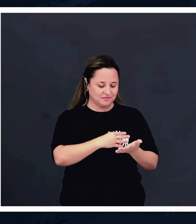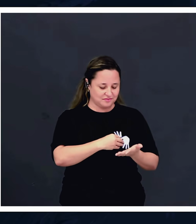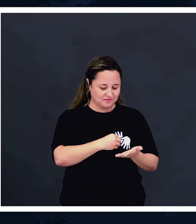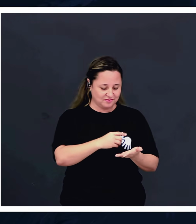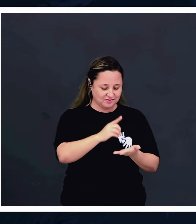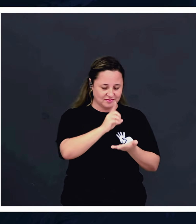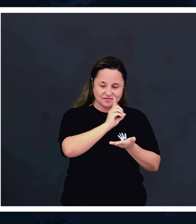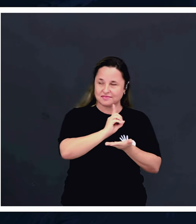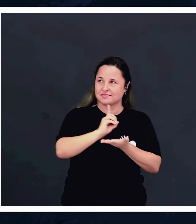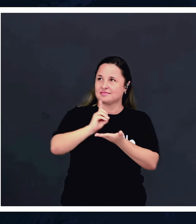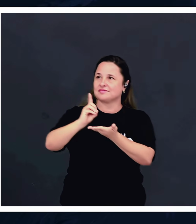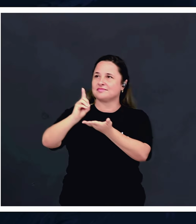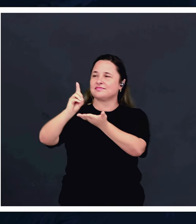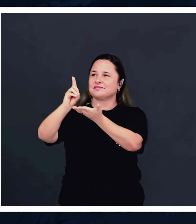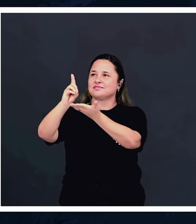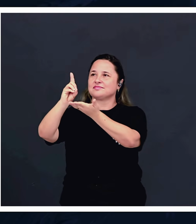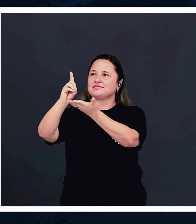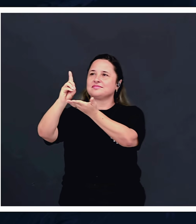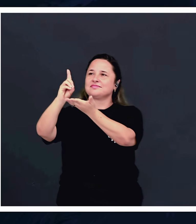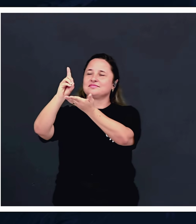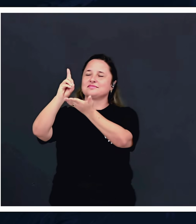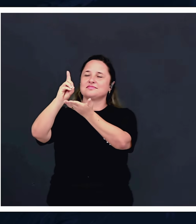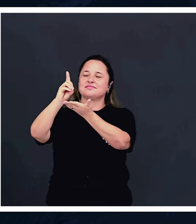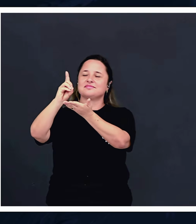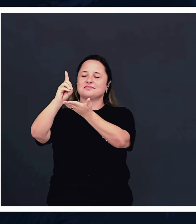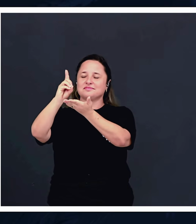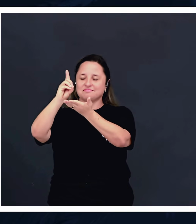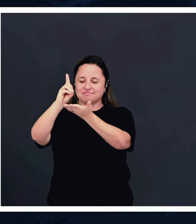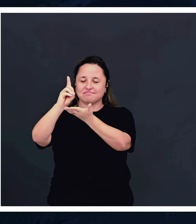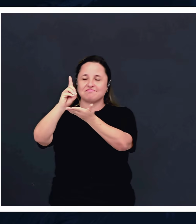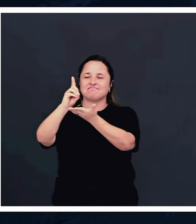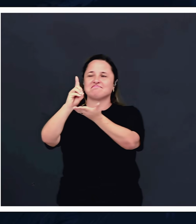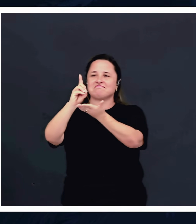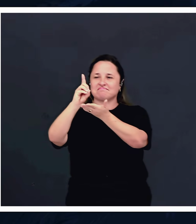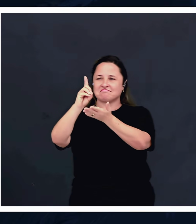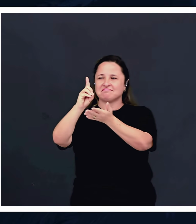Filho de Davi,